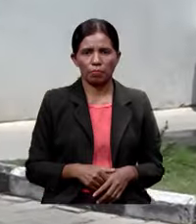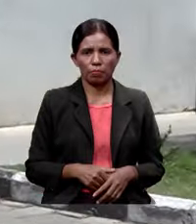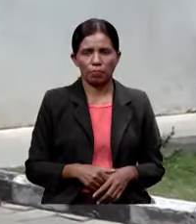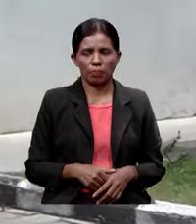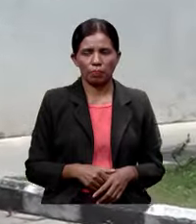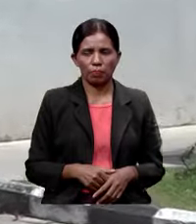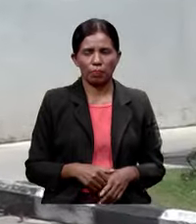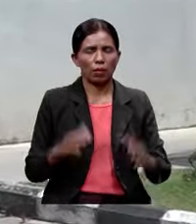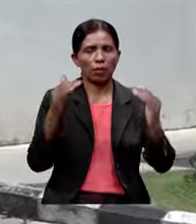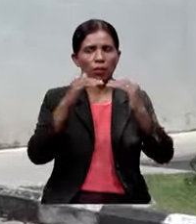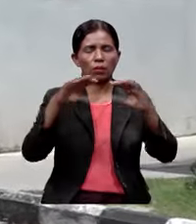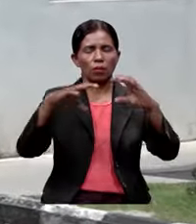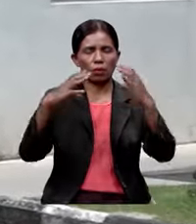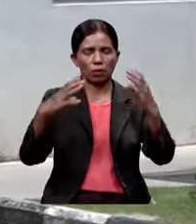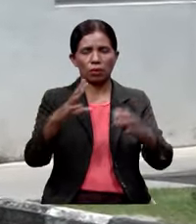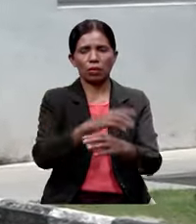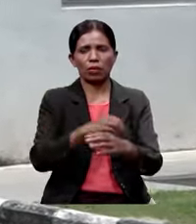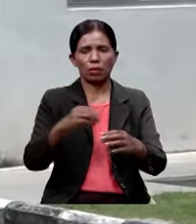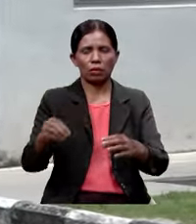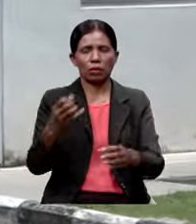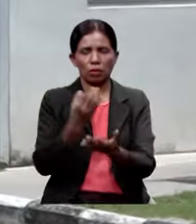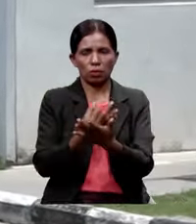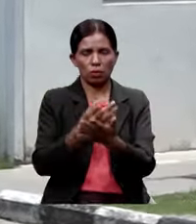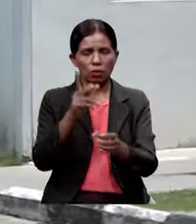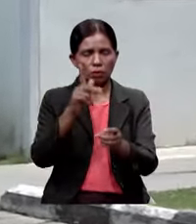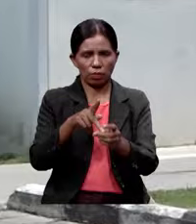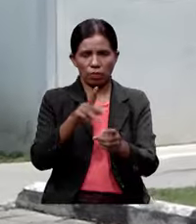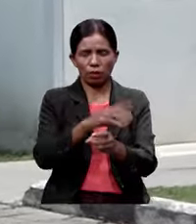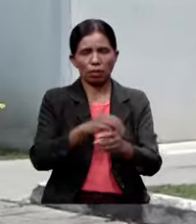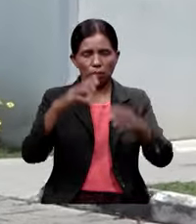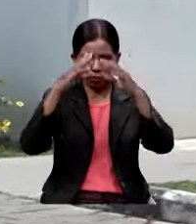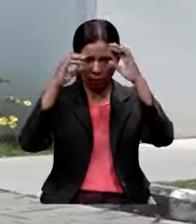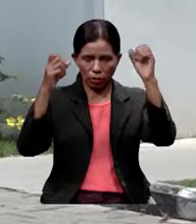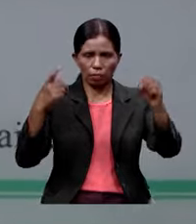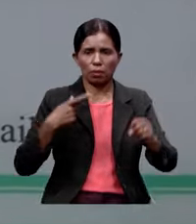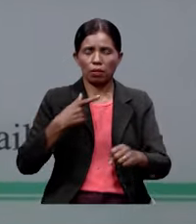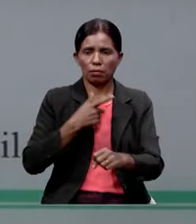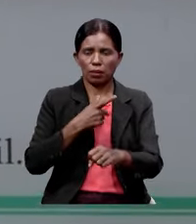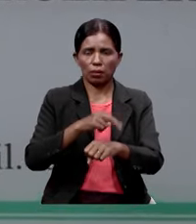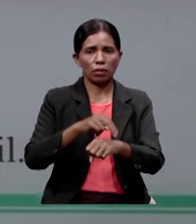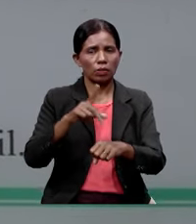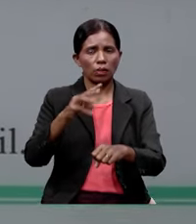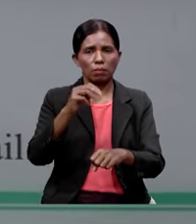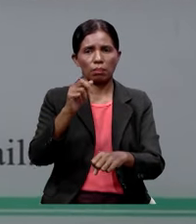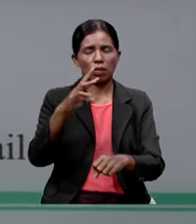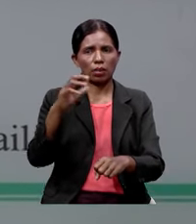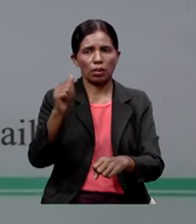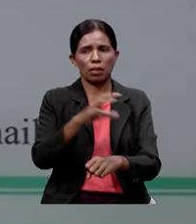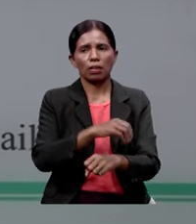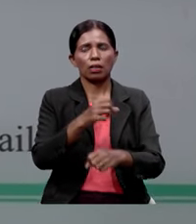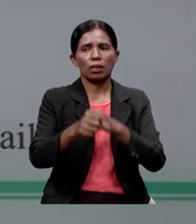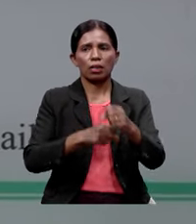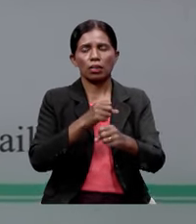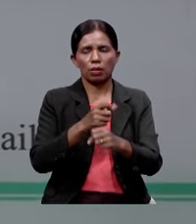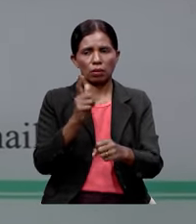Já foi em reunião no Conselho Consultivo o Fundo Petrolífero, presidente do Parlamento Nacional Maria Fernanda Laia Teten, durante Tina